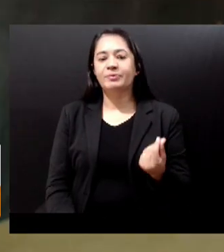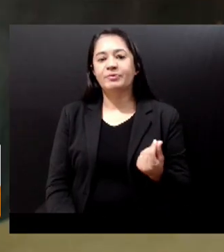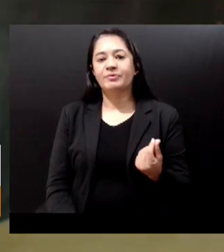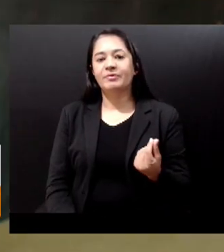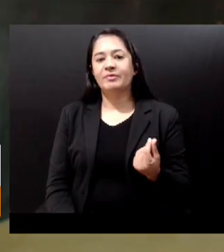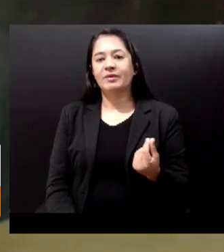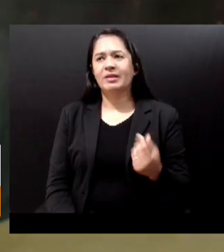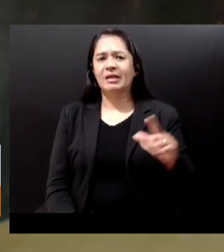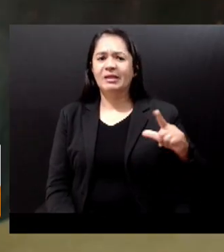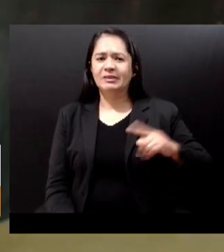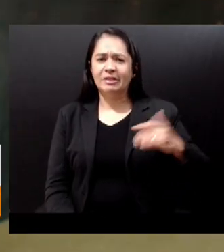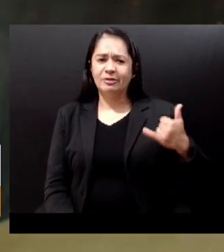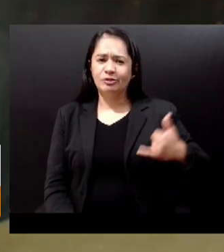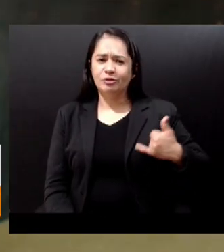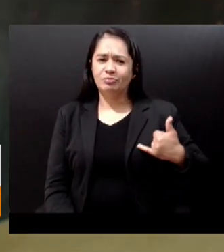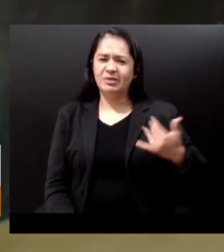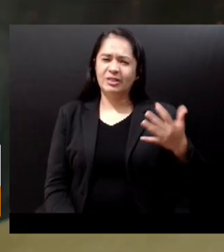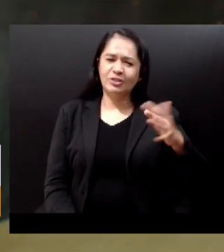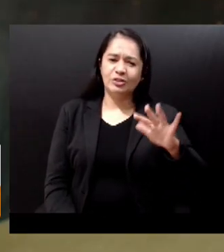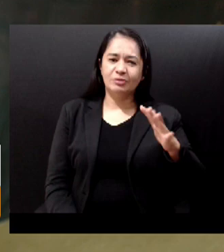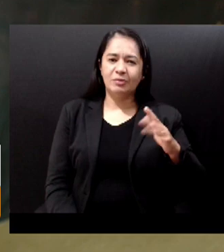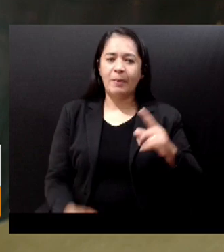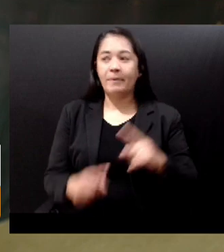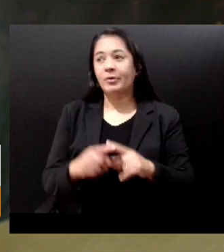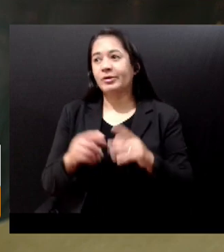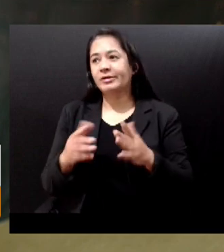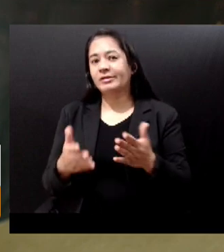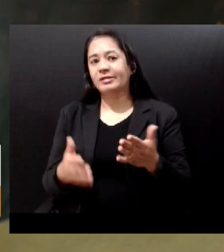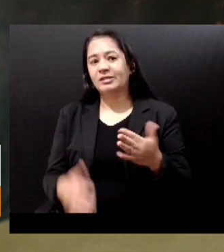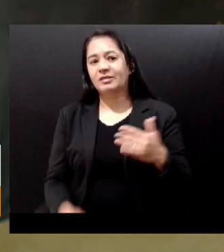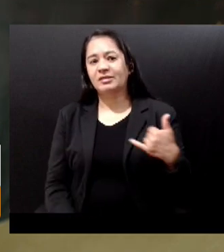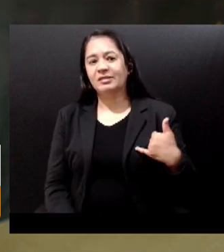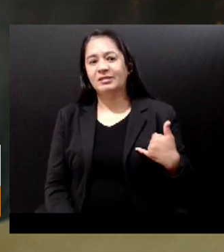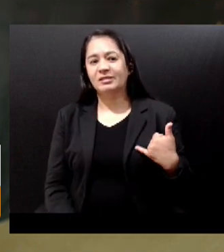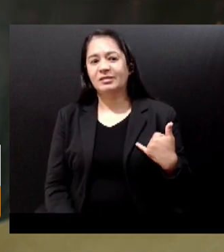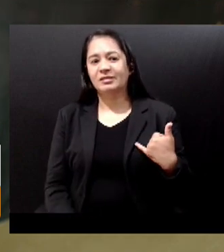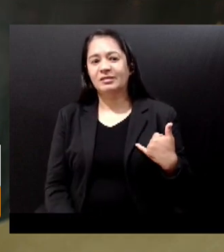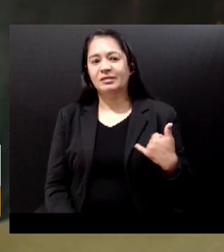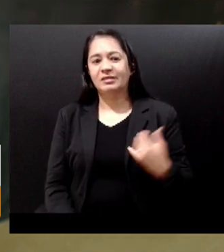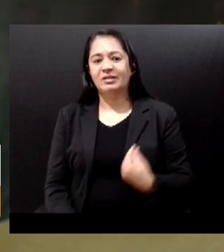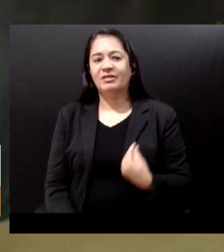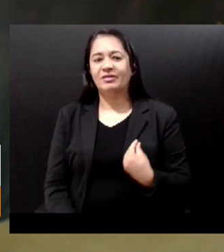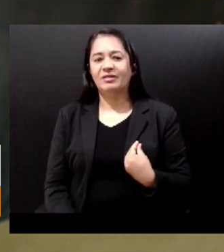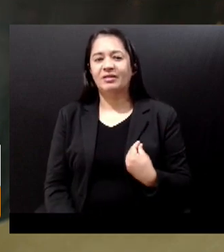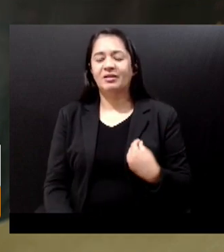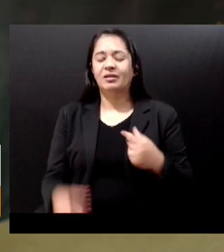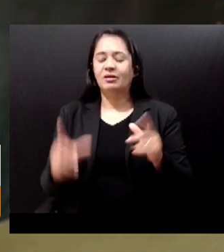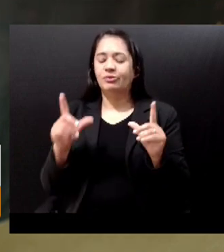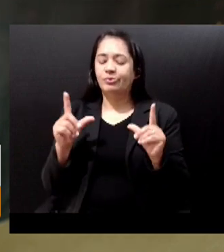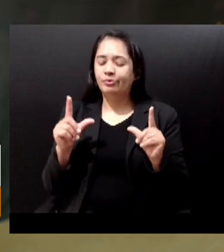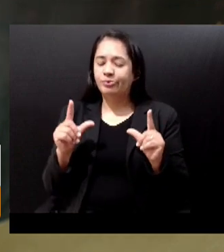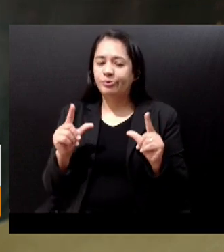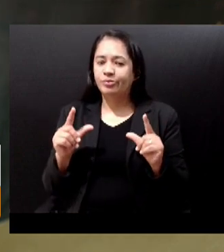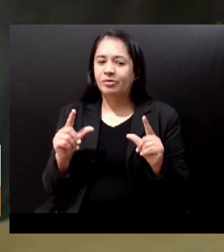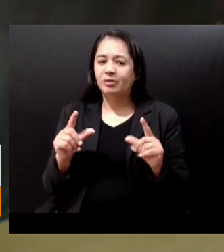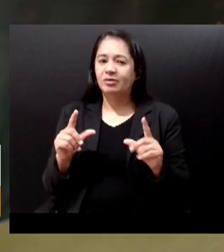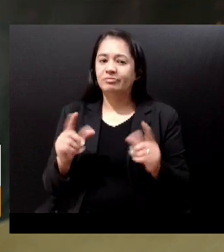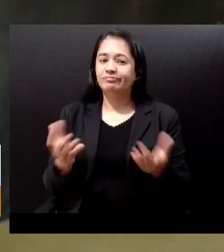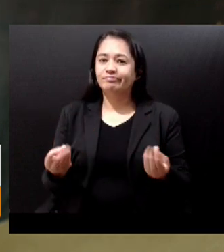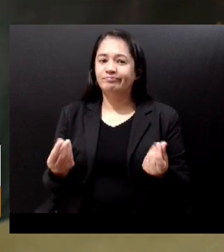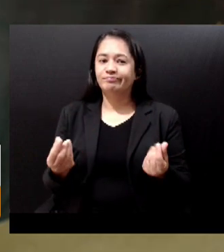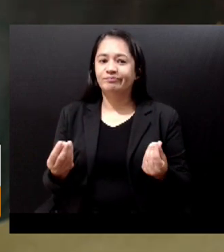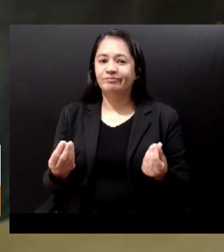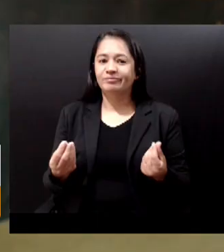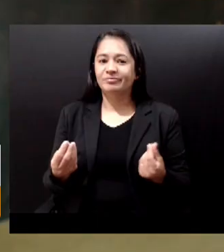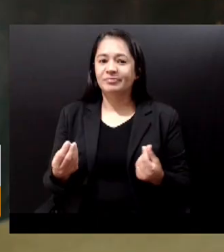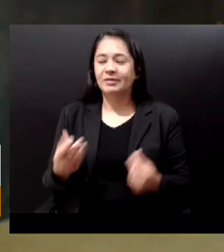a gente chega numa idade da vida, a gente dá uma minimizada, né. Eh, Tem gente, tipo assim,